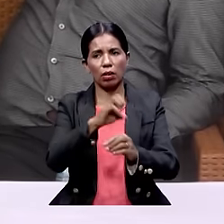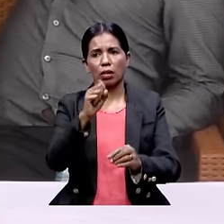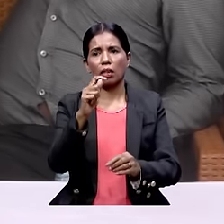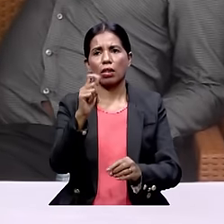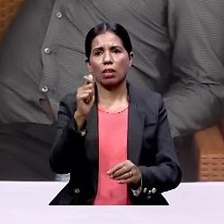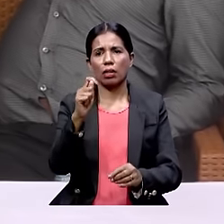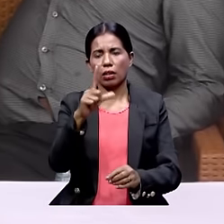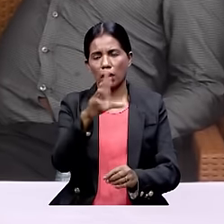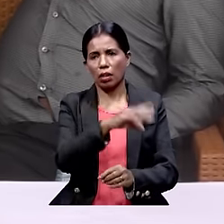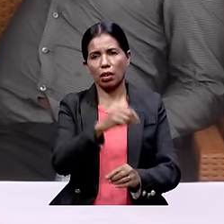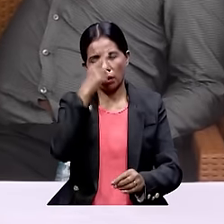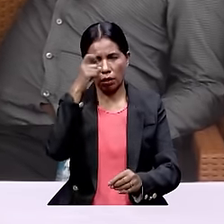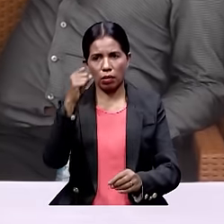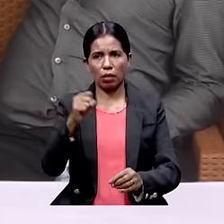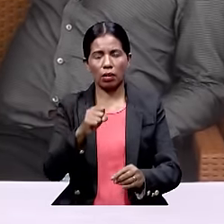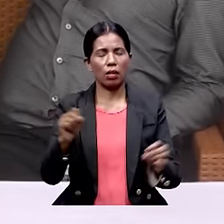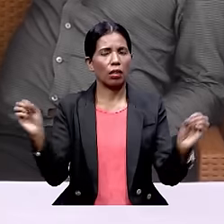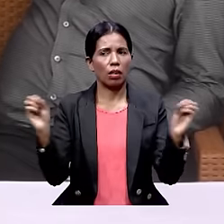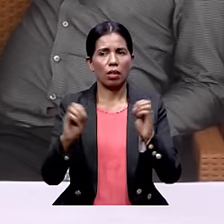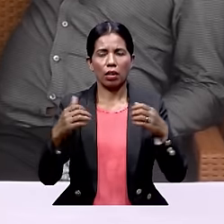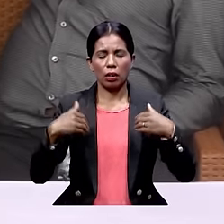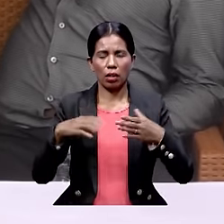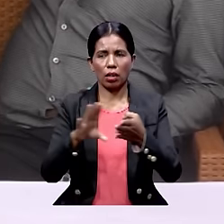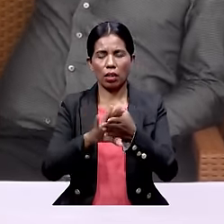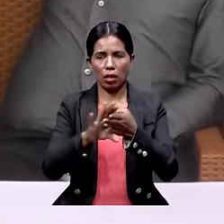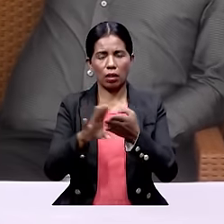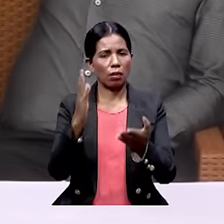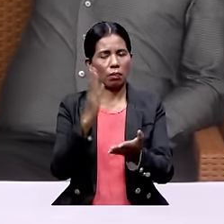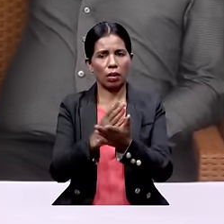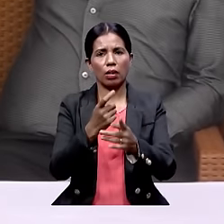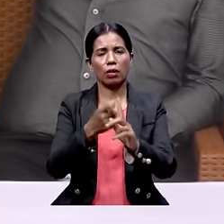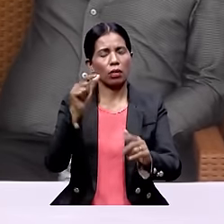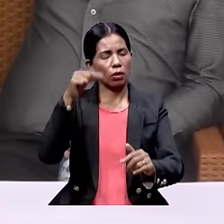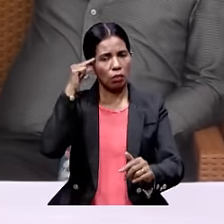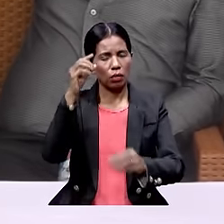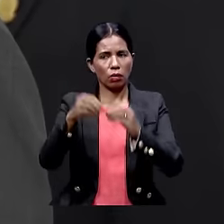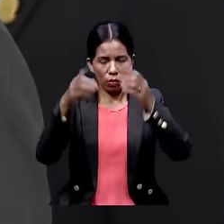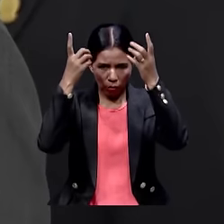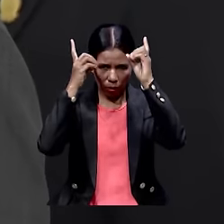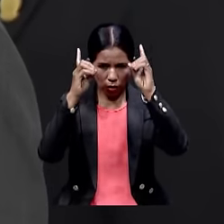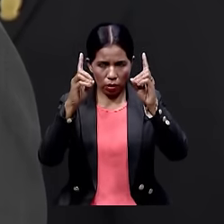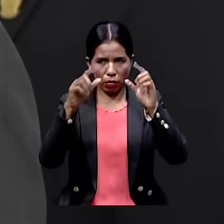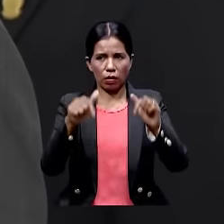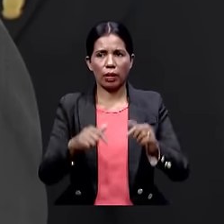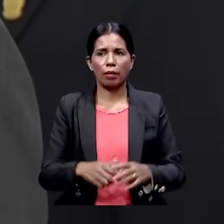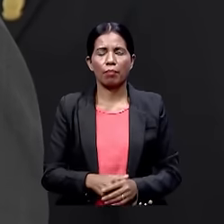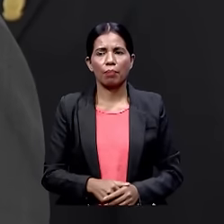Nian, também considera, antes de ler a carta notificação do seu governo com a decisão.